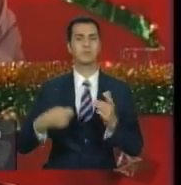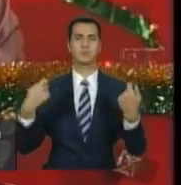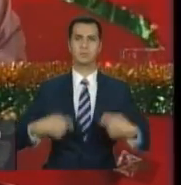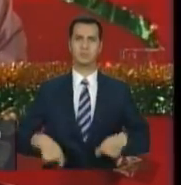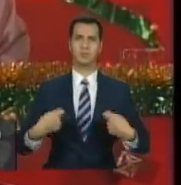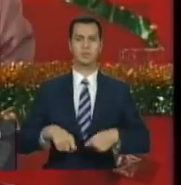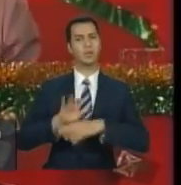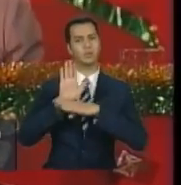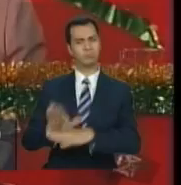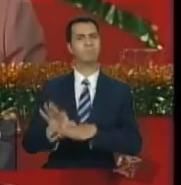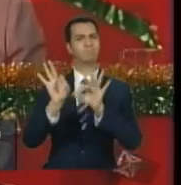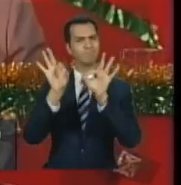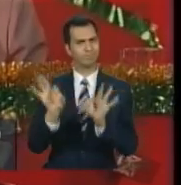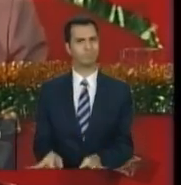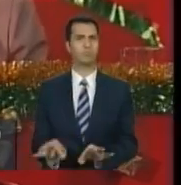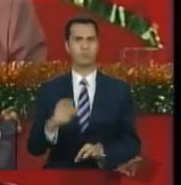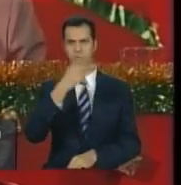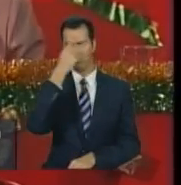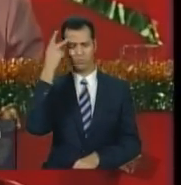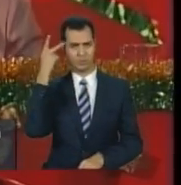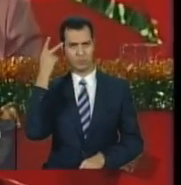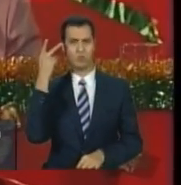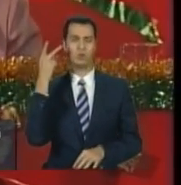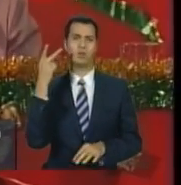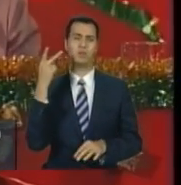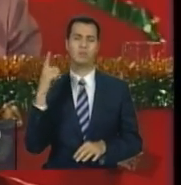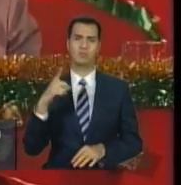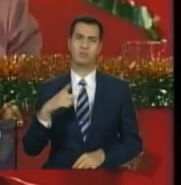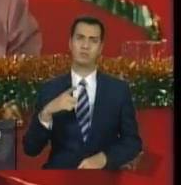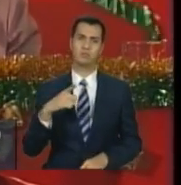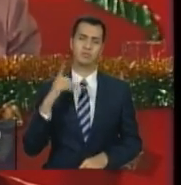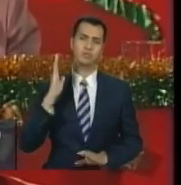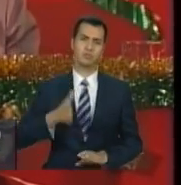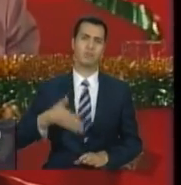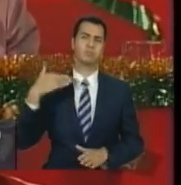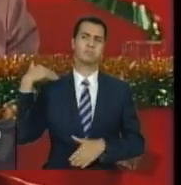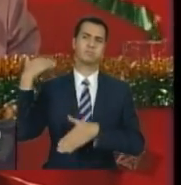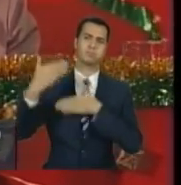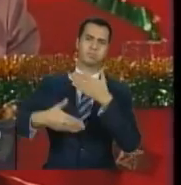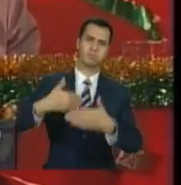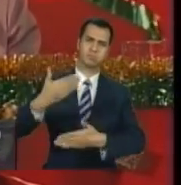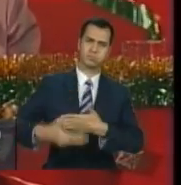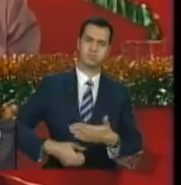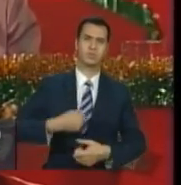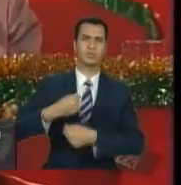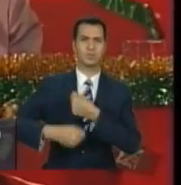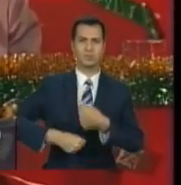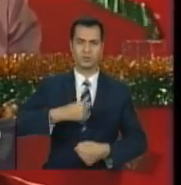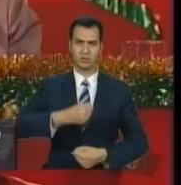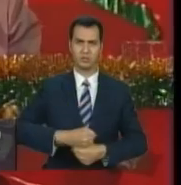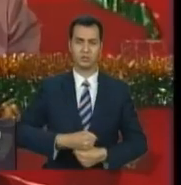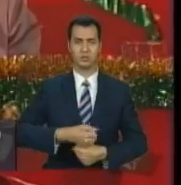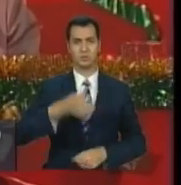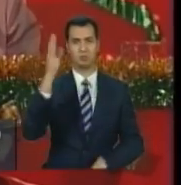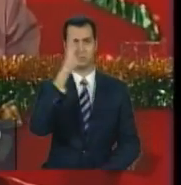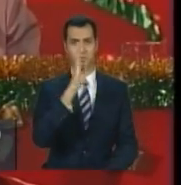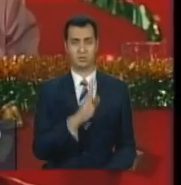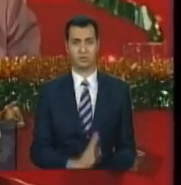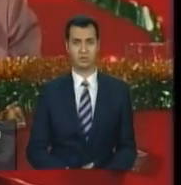tratamento justo àquelas populações que, ao longo dos anos, o